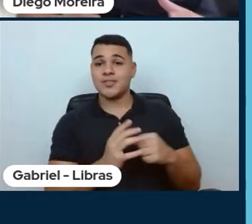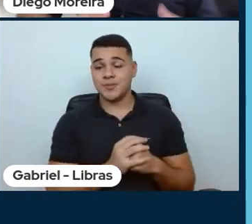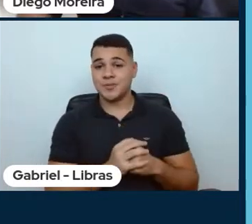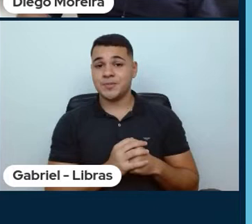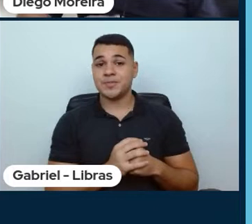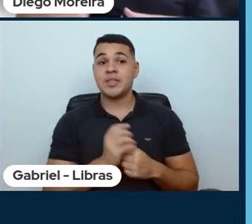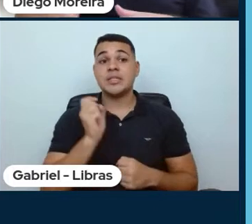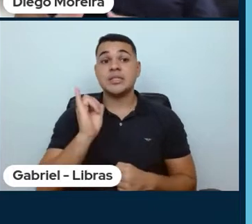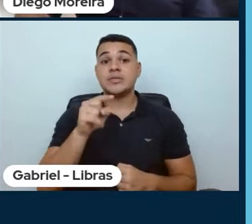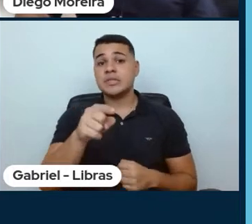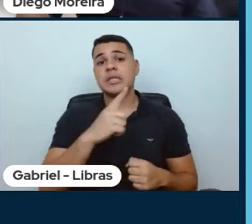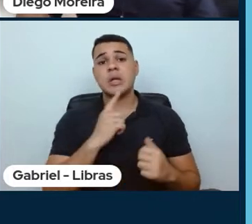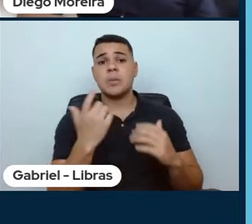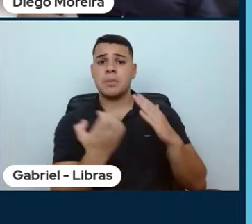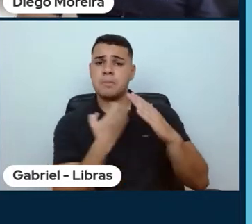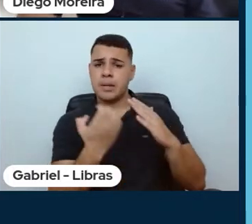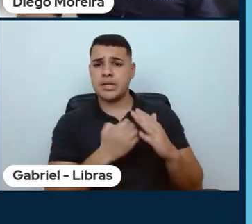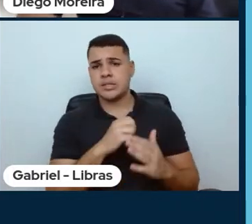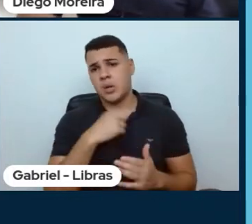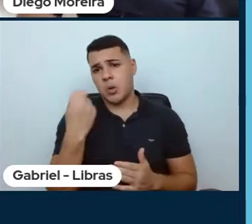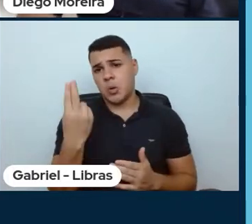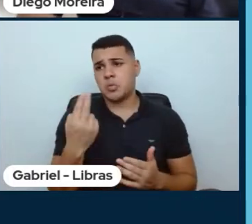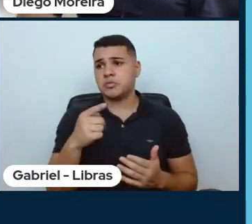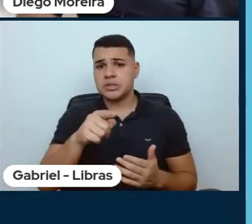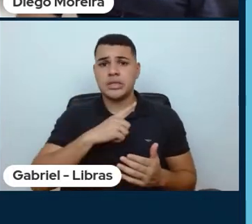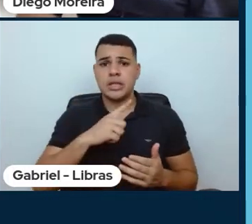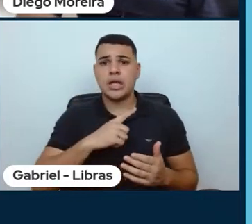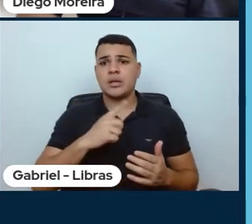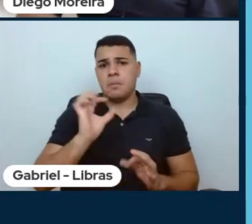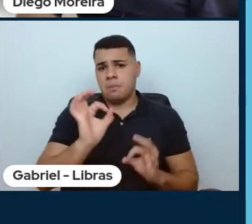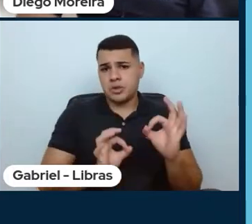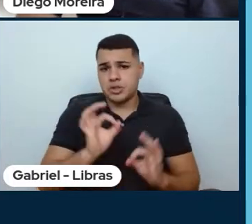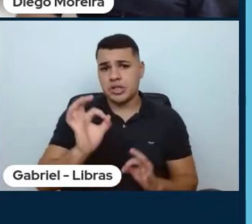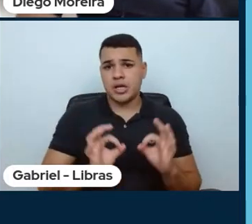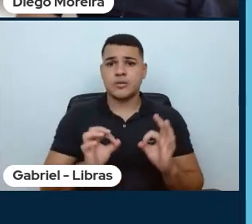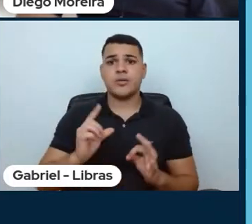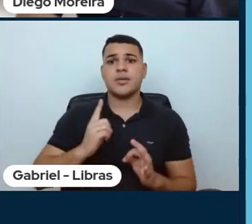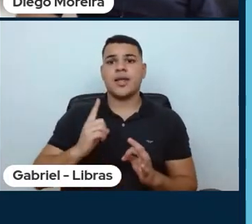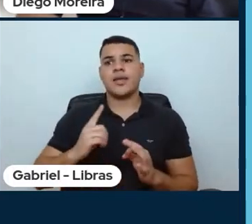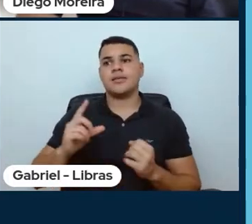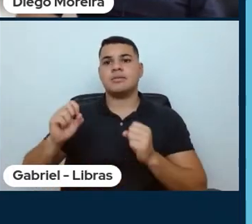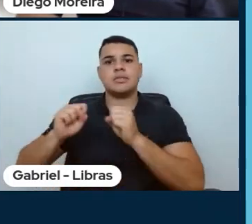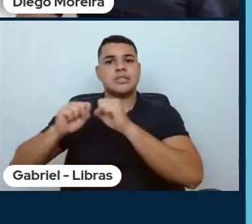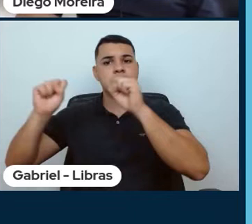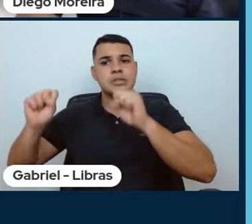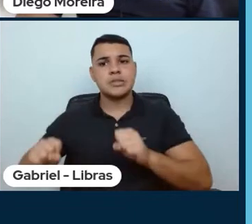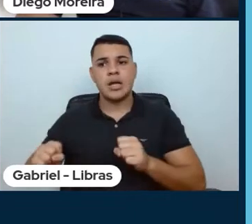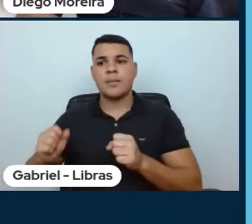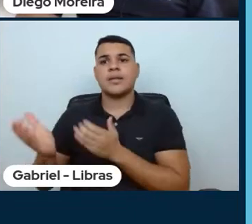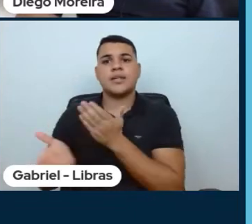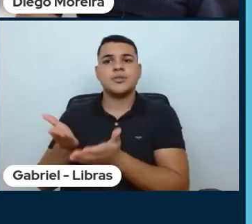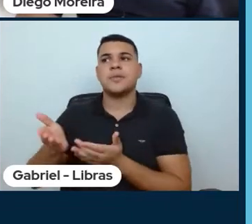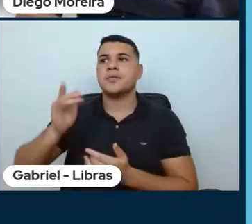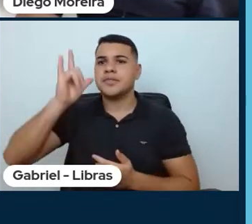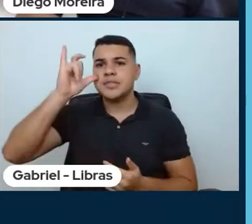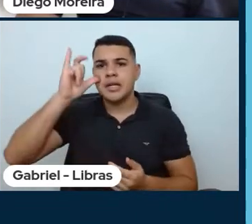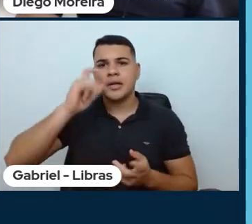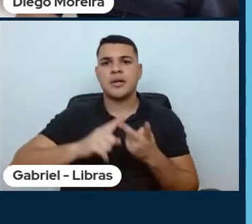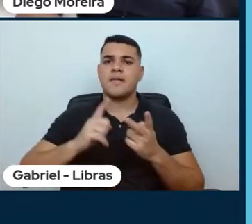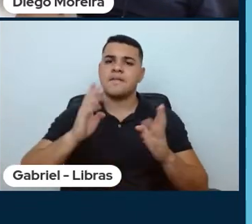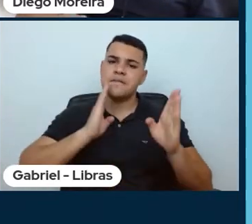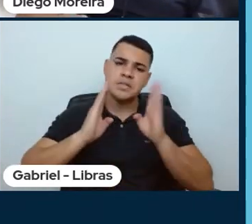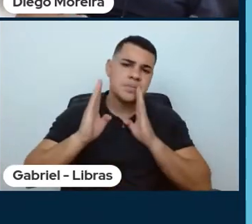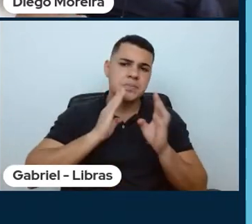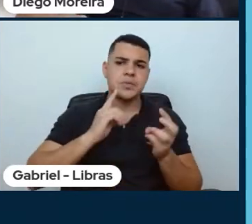você tiver uma empresa ou uma operação que tenha páginas, por exemplo, para atender Instagram, Facebook ou